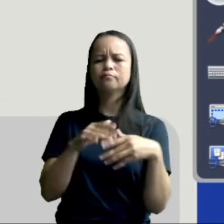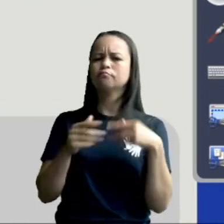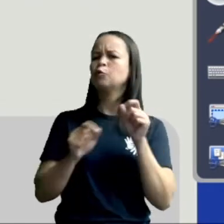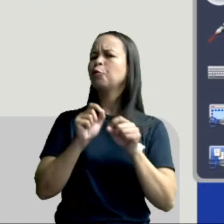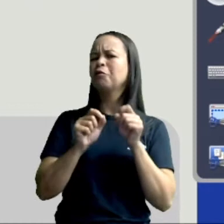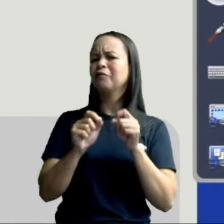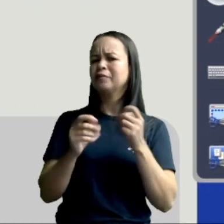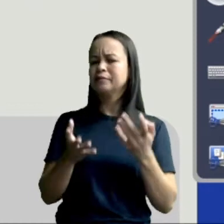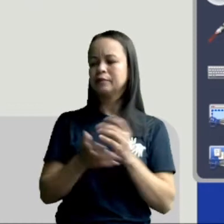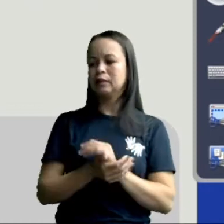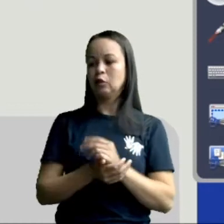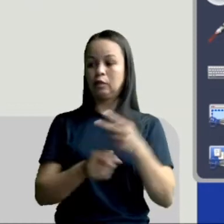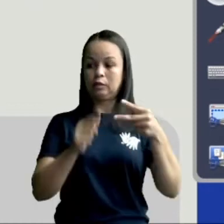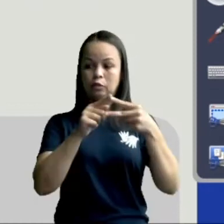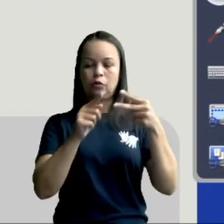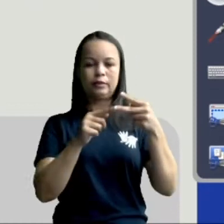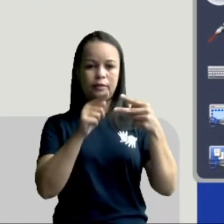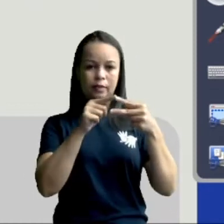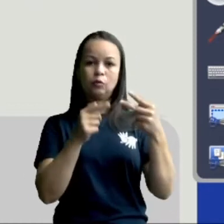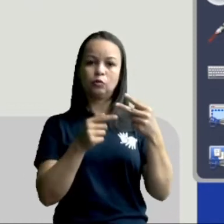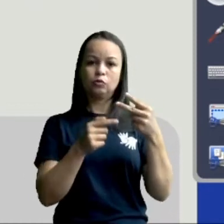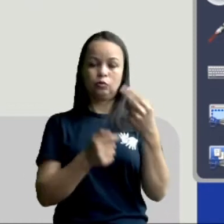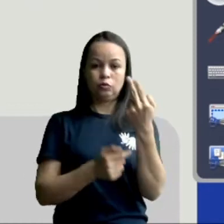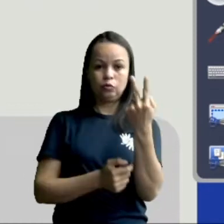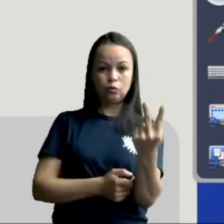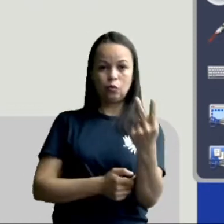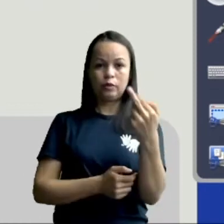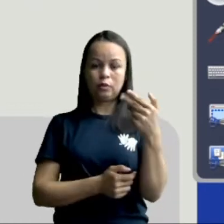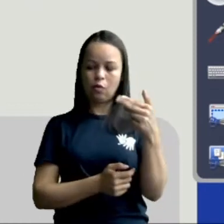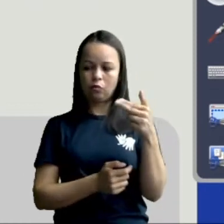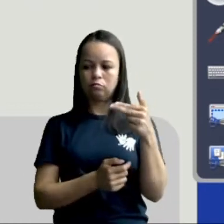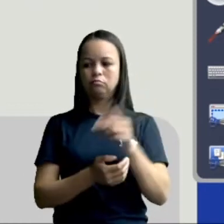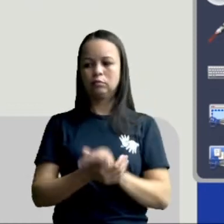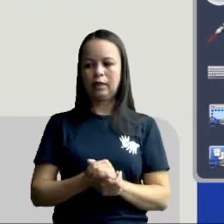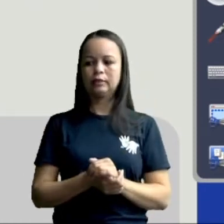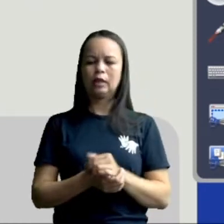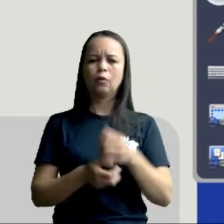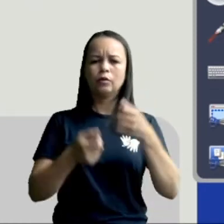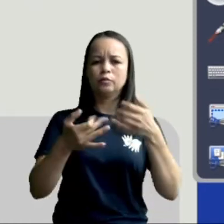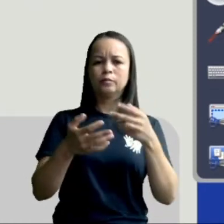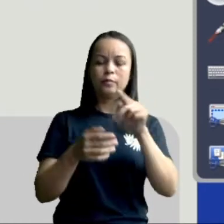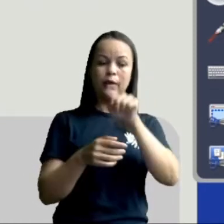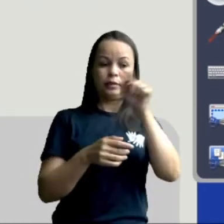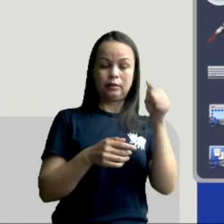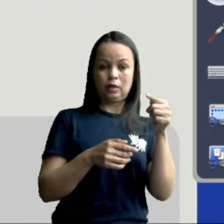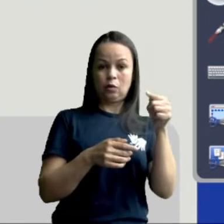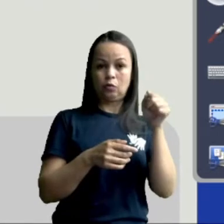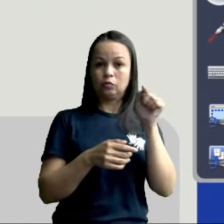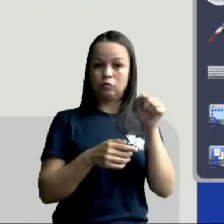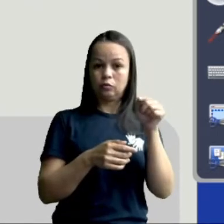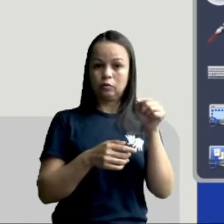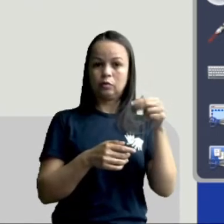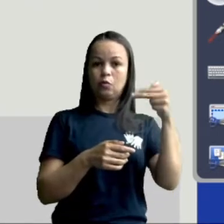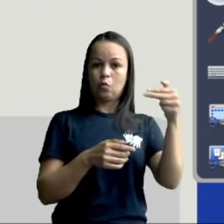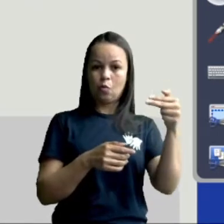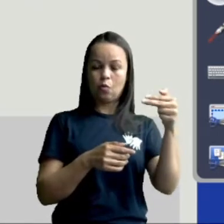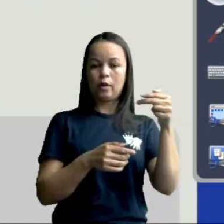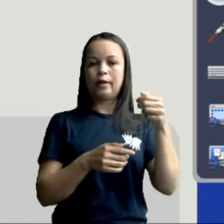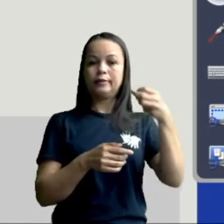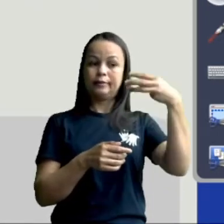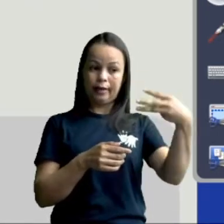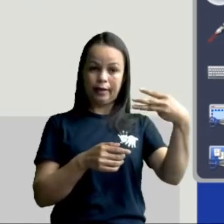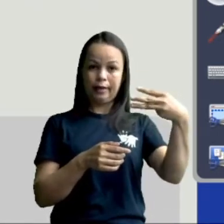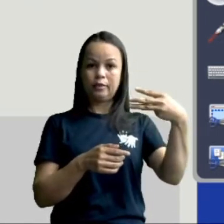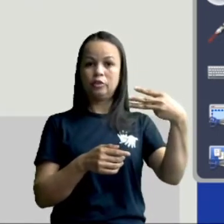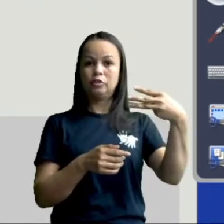dois exemplos, né? Temos aqui duas igualdades, porque ó, tem uma expressão de um lado, a expressão do outro lado e o símbolo